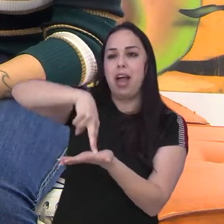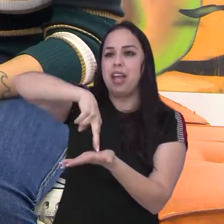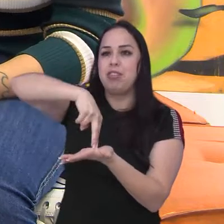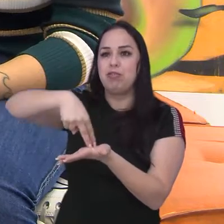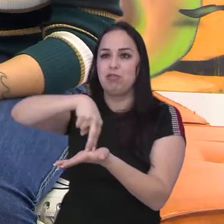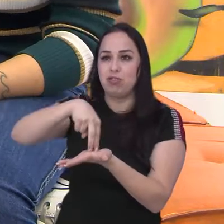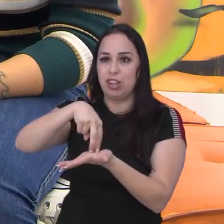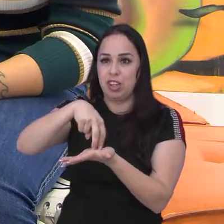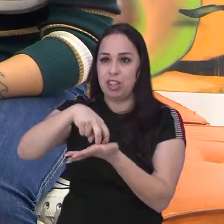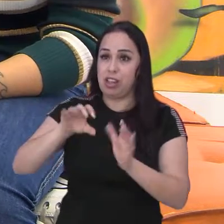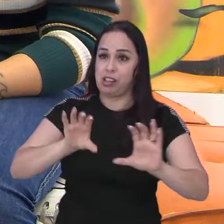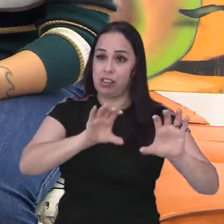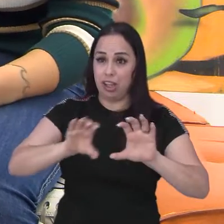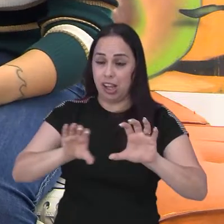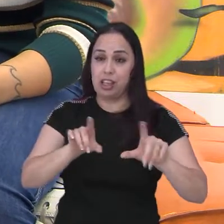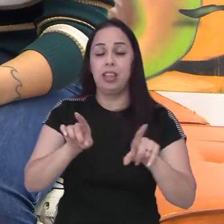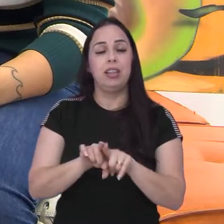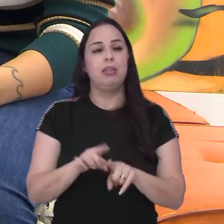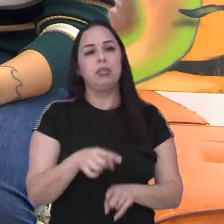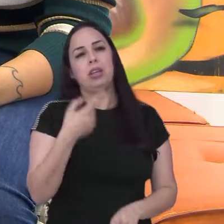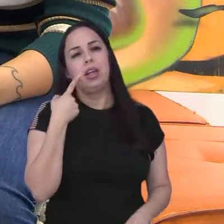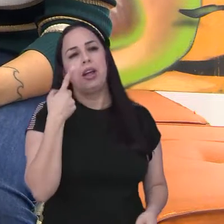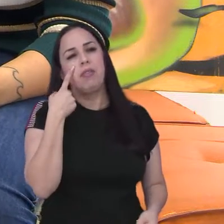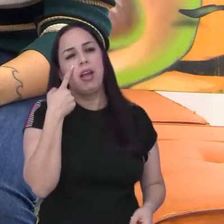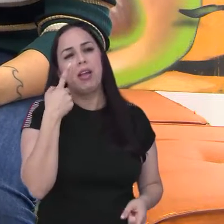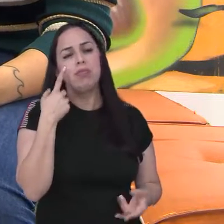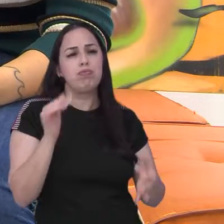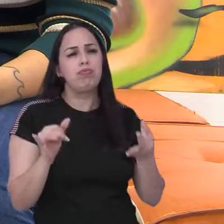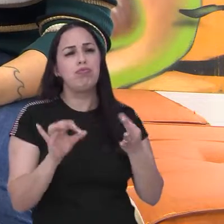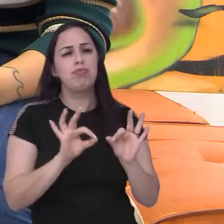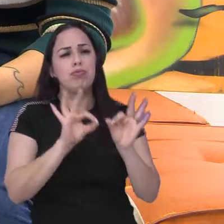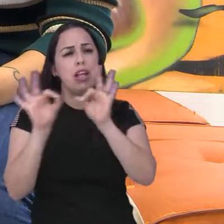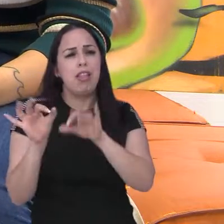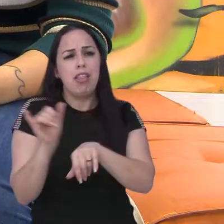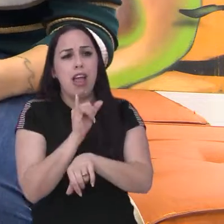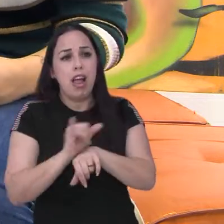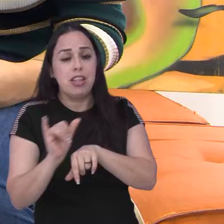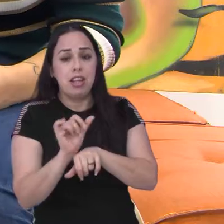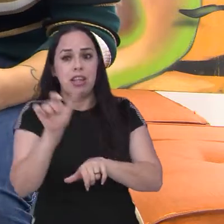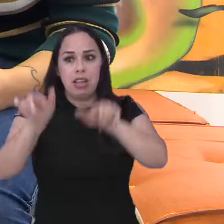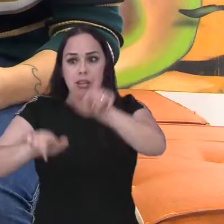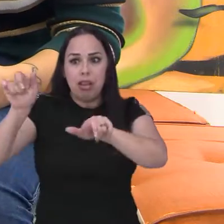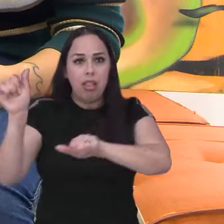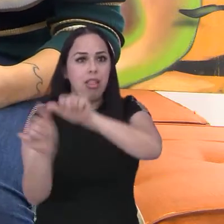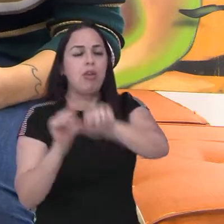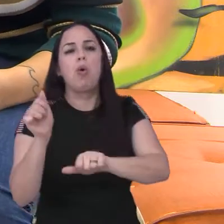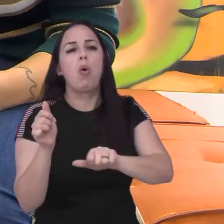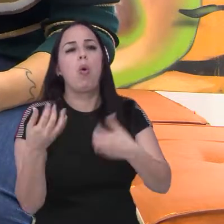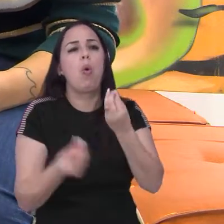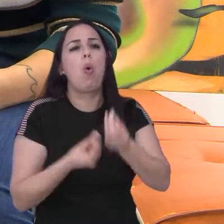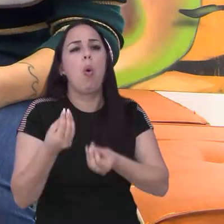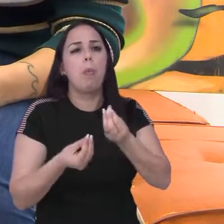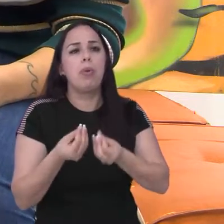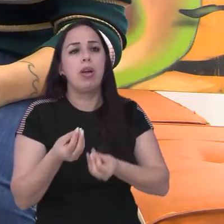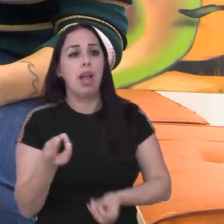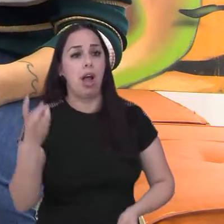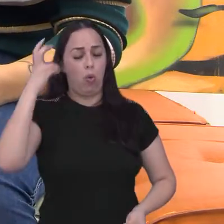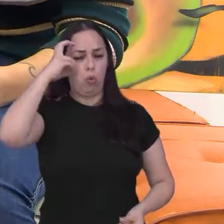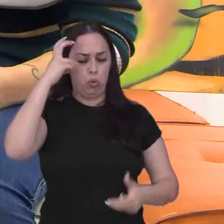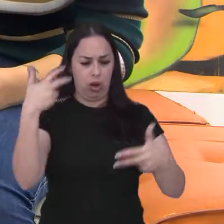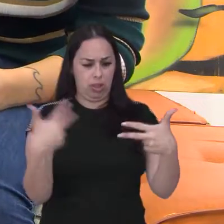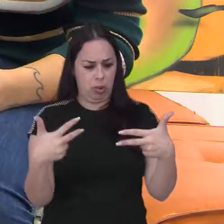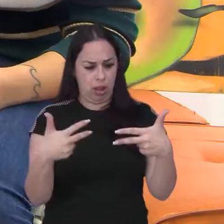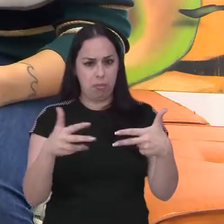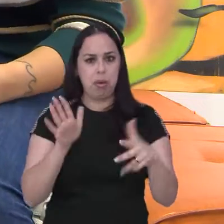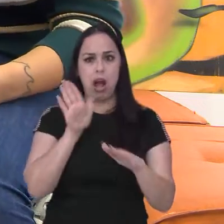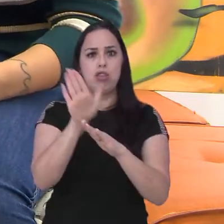até pro lado da educação, né? Eu queria saber como que você enxerga isso como ferramenta de transformação, a cultura do